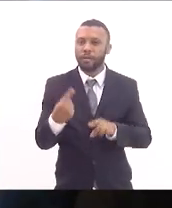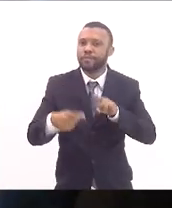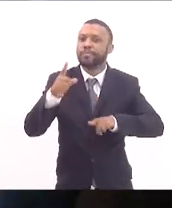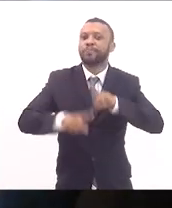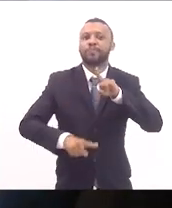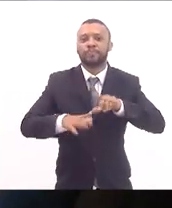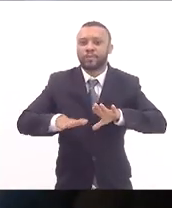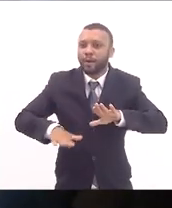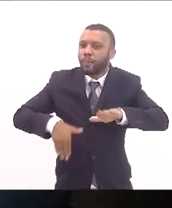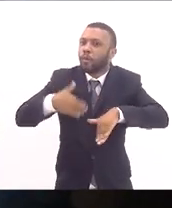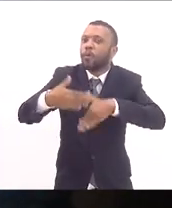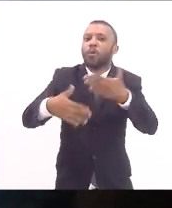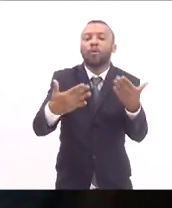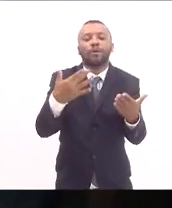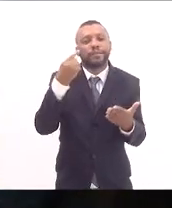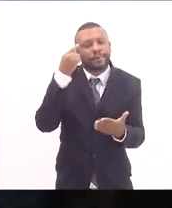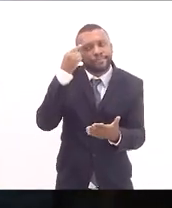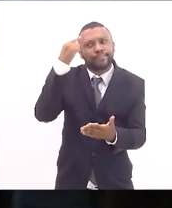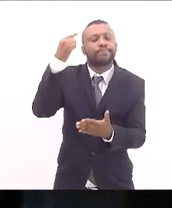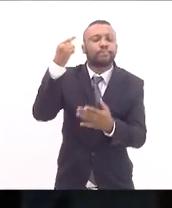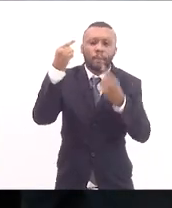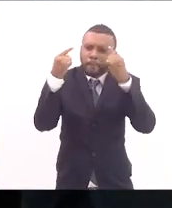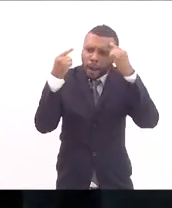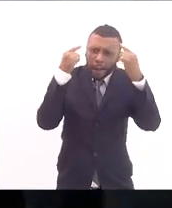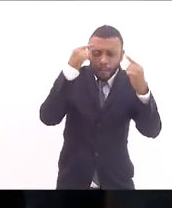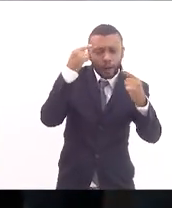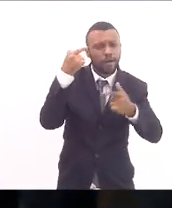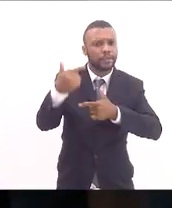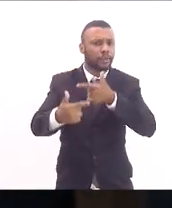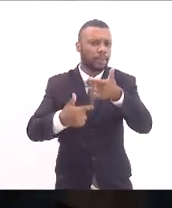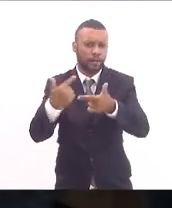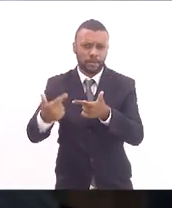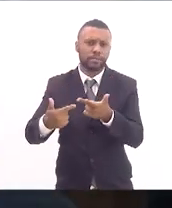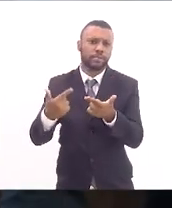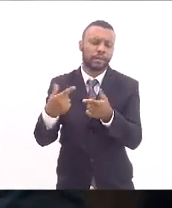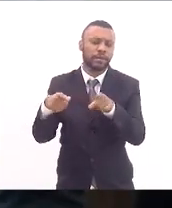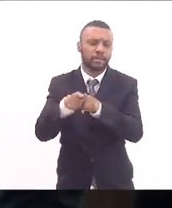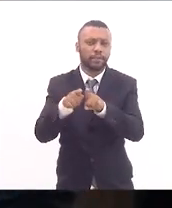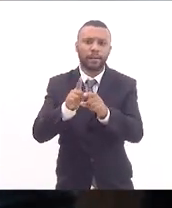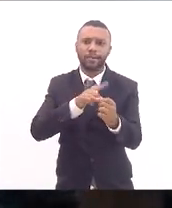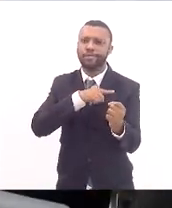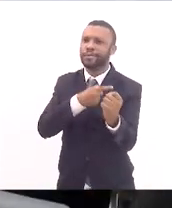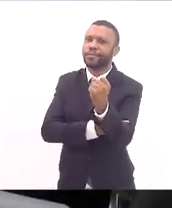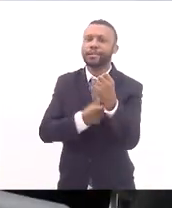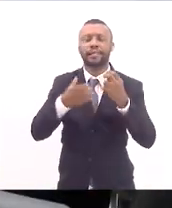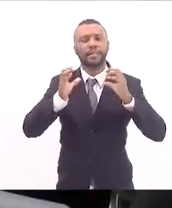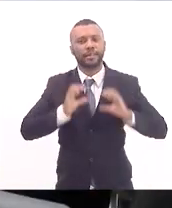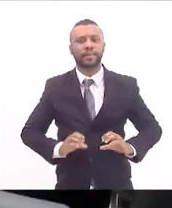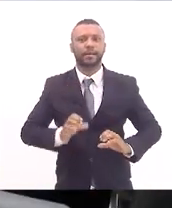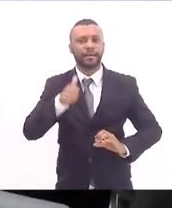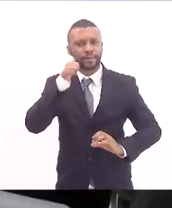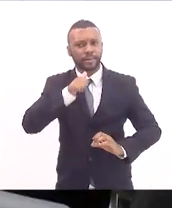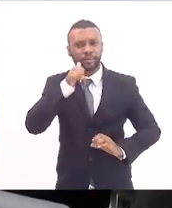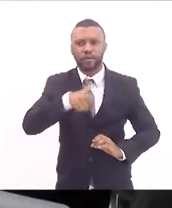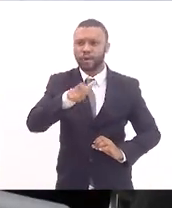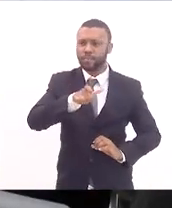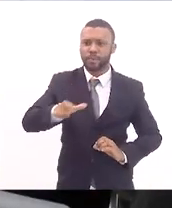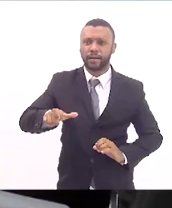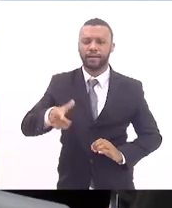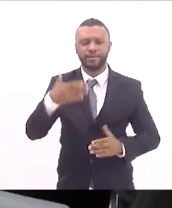das dos ideais trabalhistas mas também pelo fortalecimento da Cidadania feminina muito obrigado